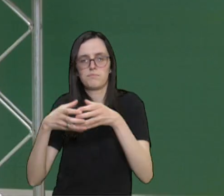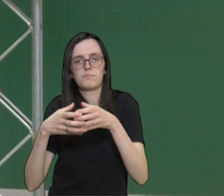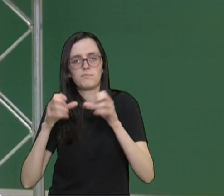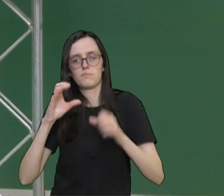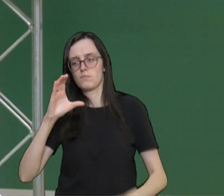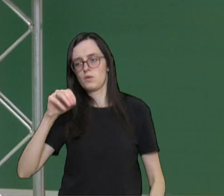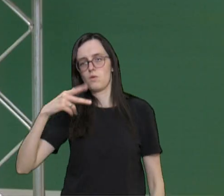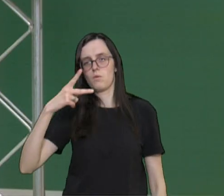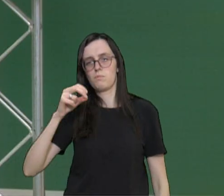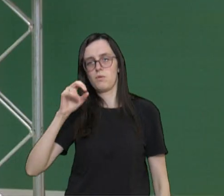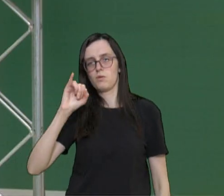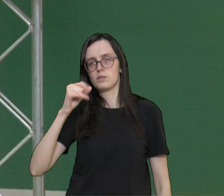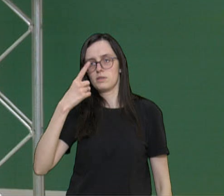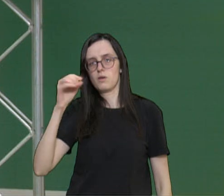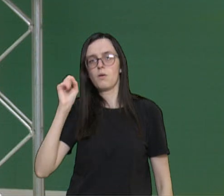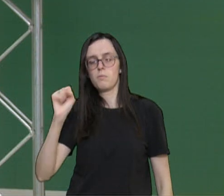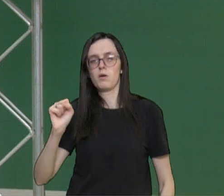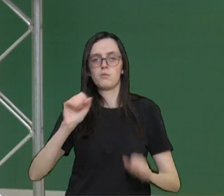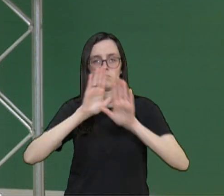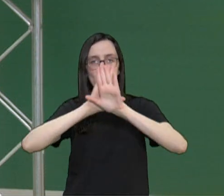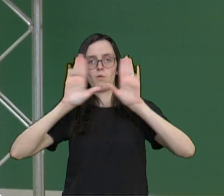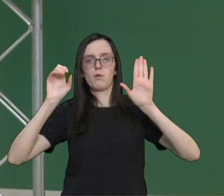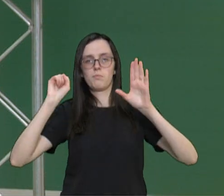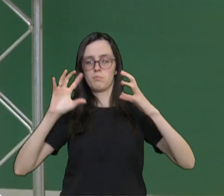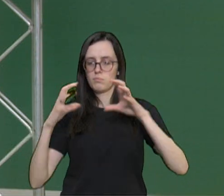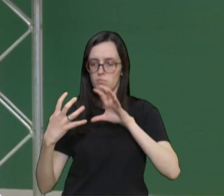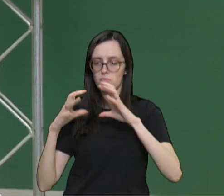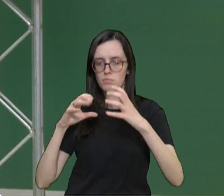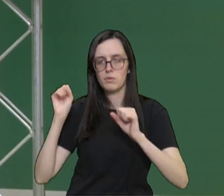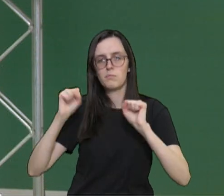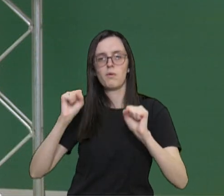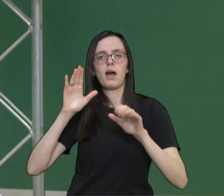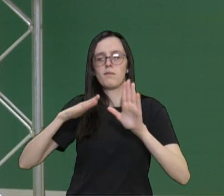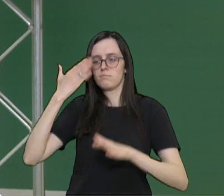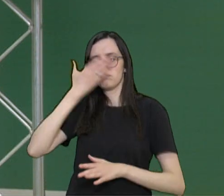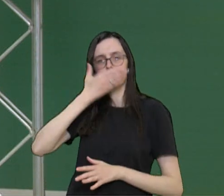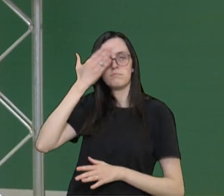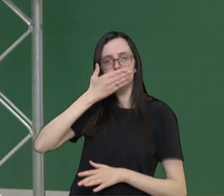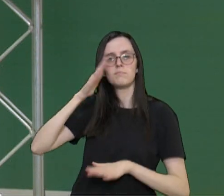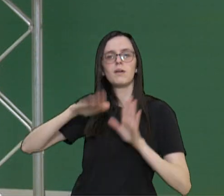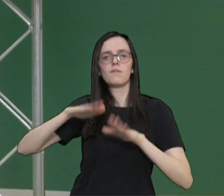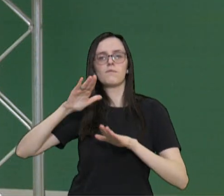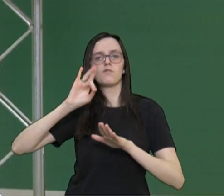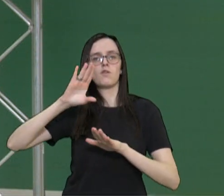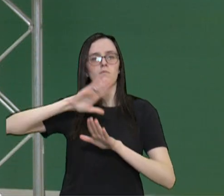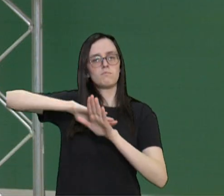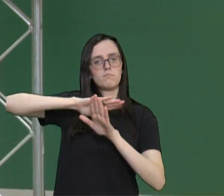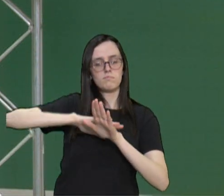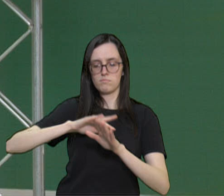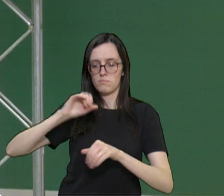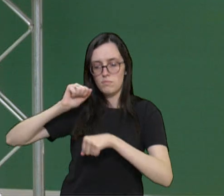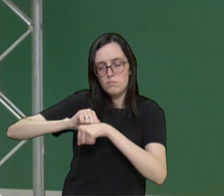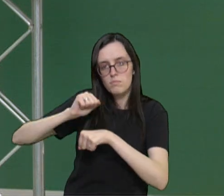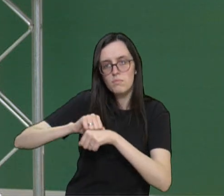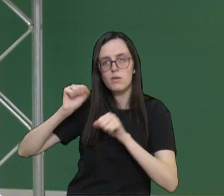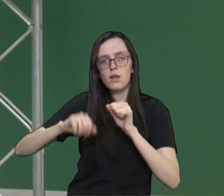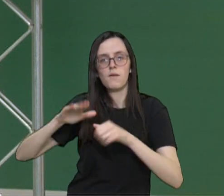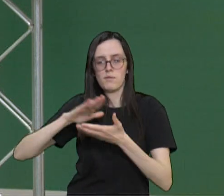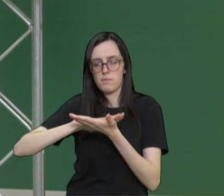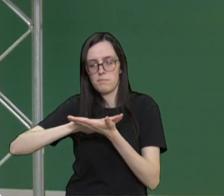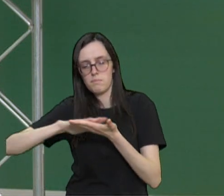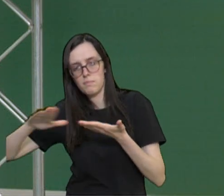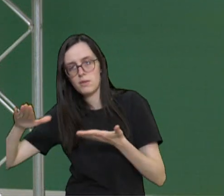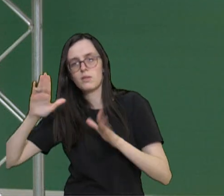ser tridimensional, figurativo, abstrato, cromática, pode ter perspectiva,